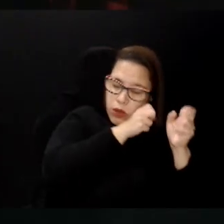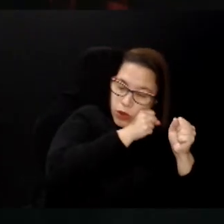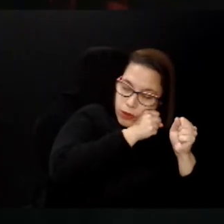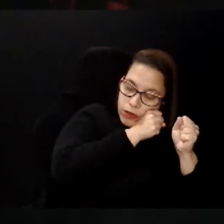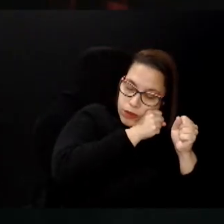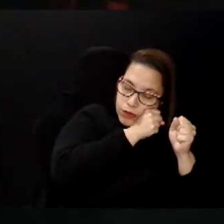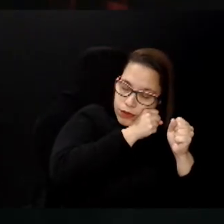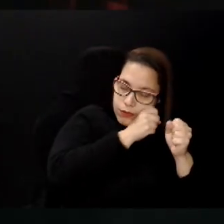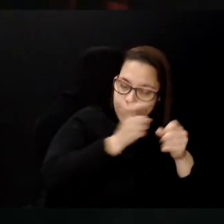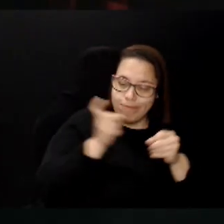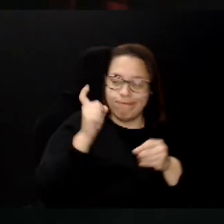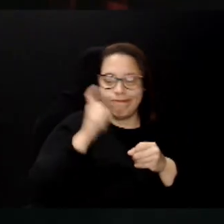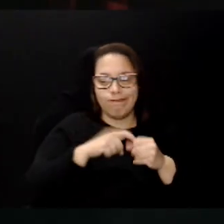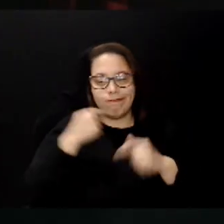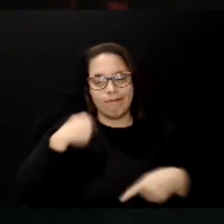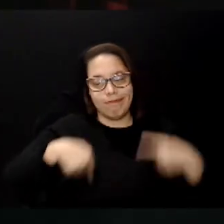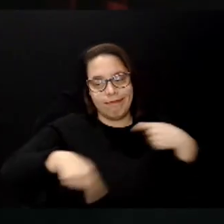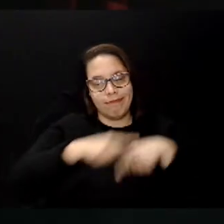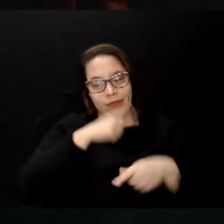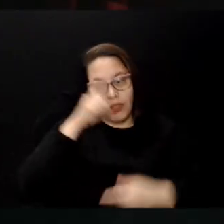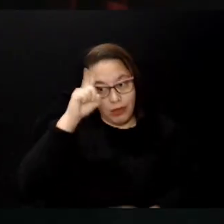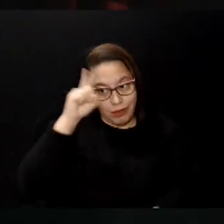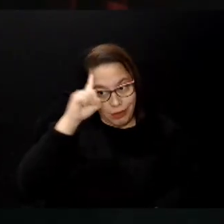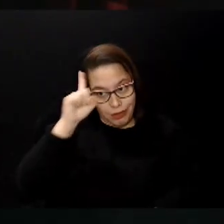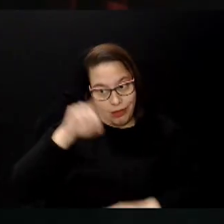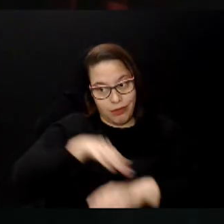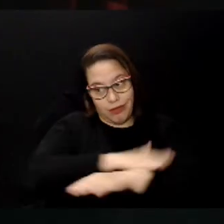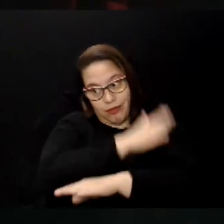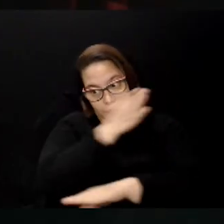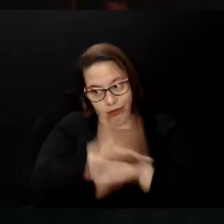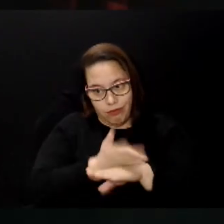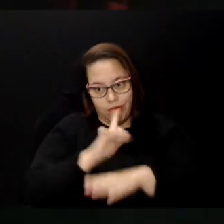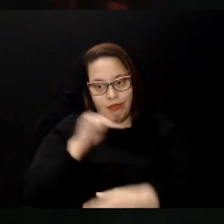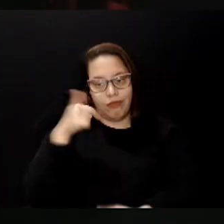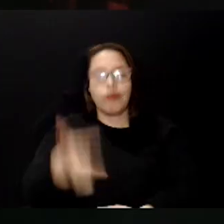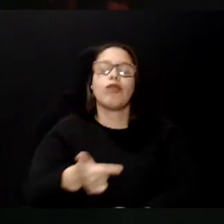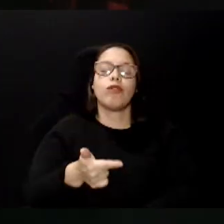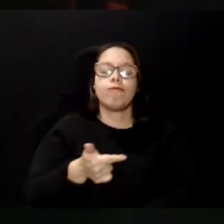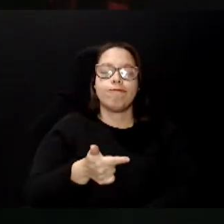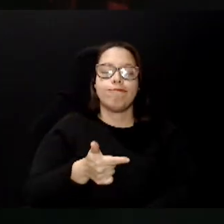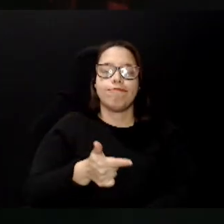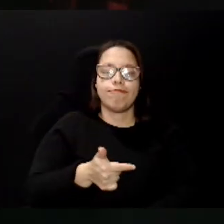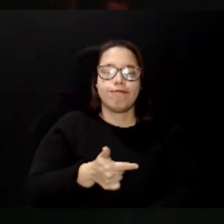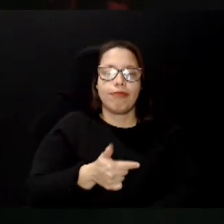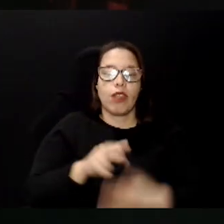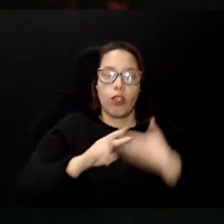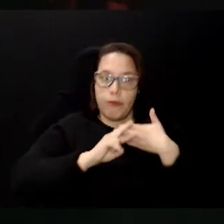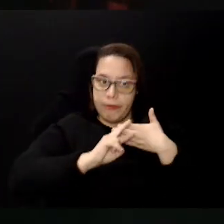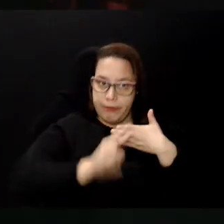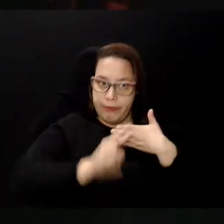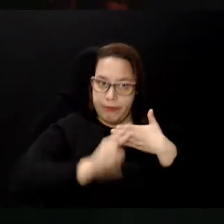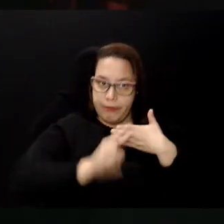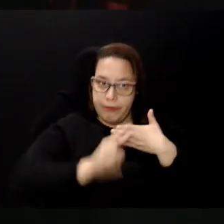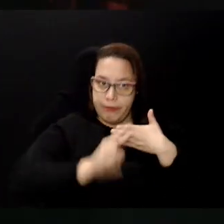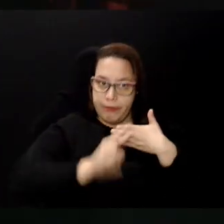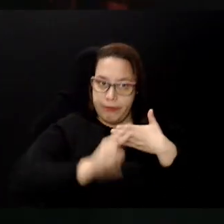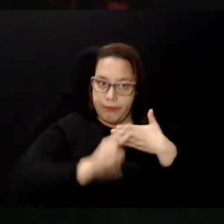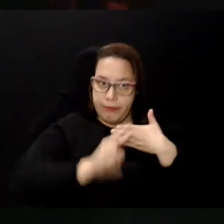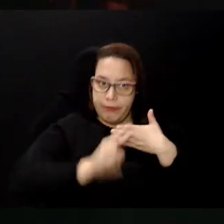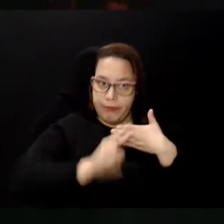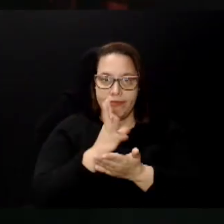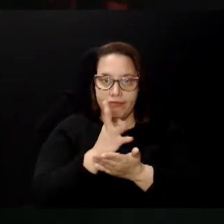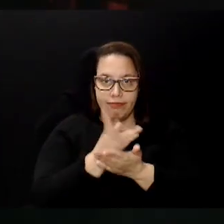do organismo para o próximo dia, e acaba sendo impactado, né, com esse hábito na